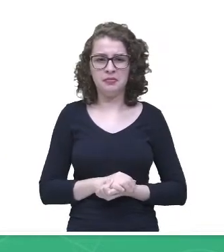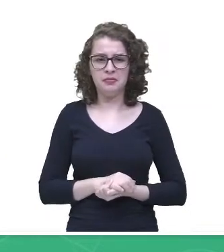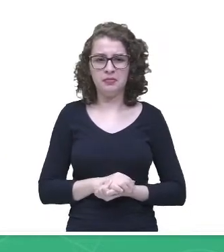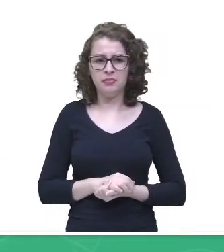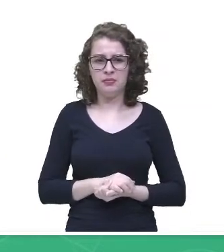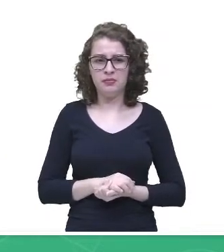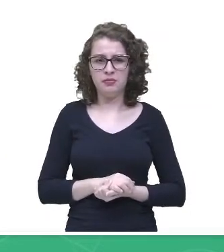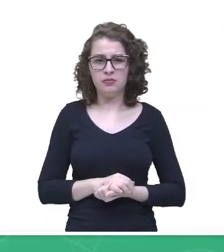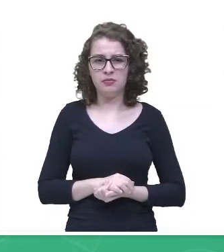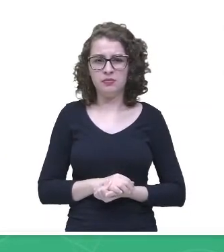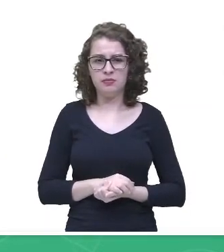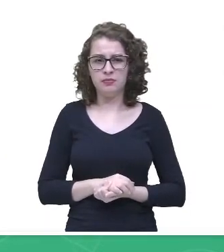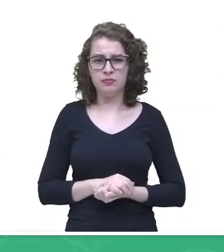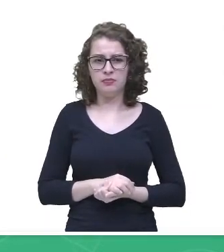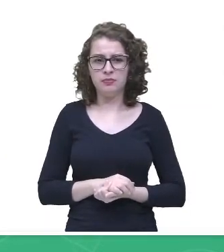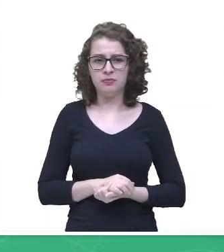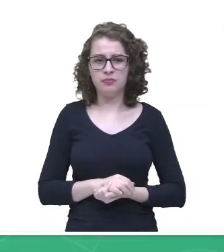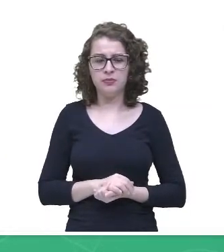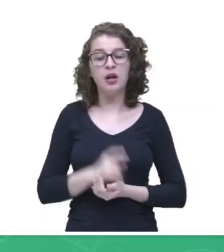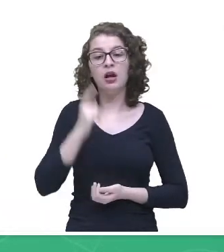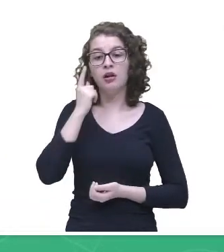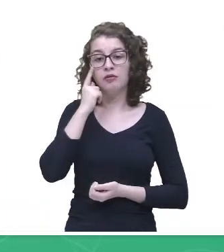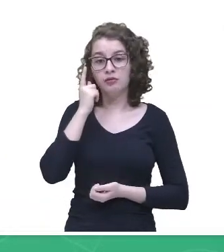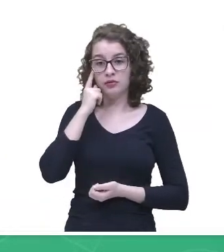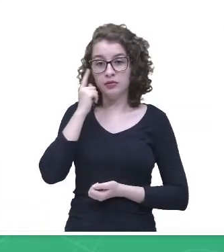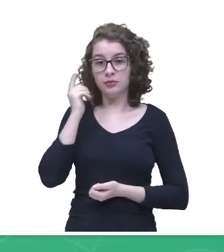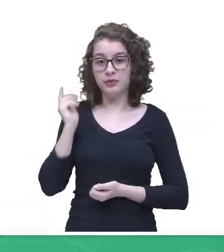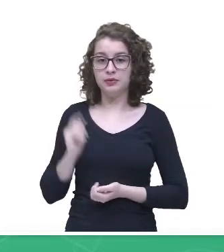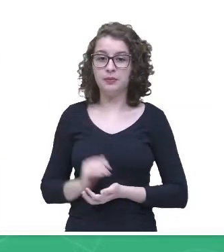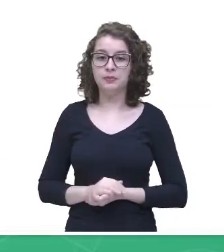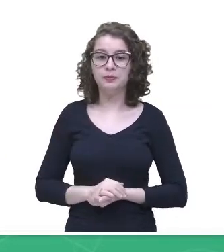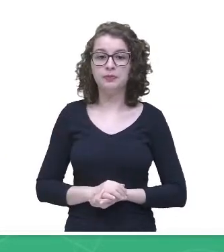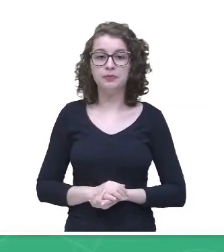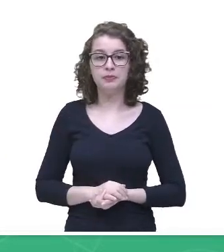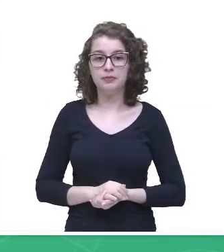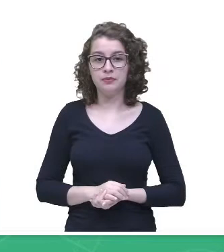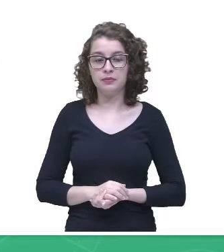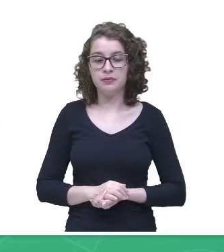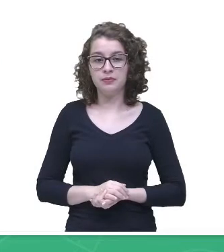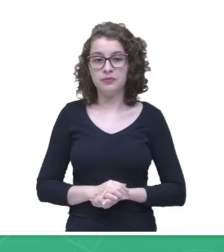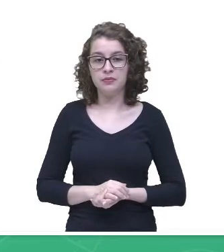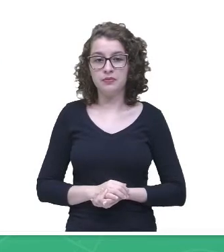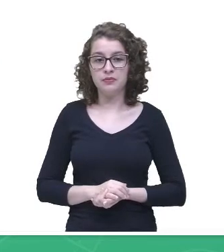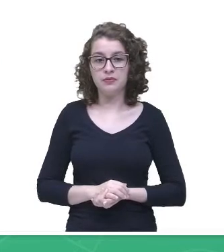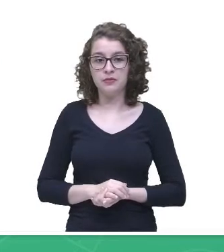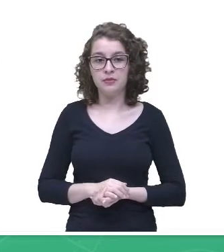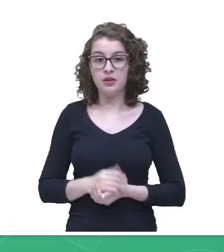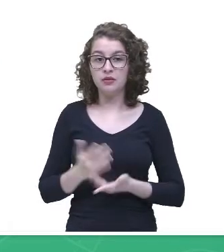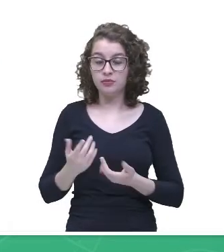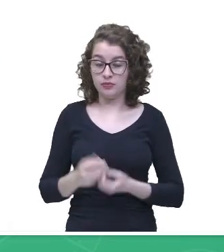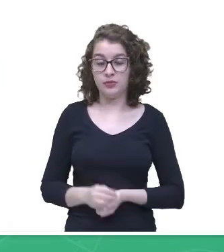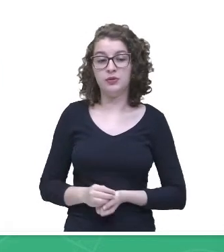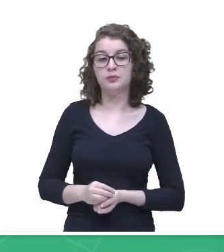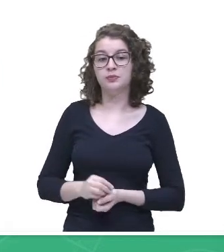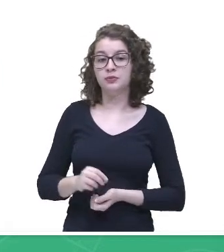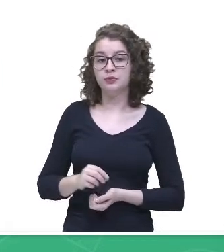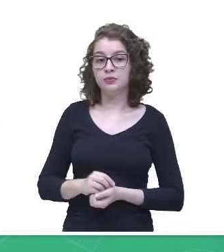nível mundial? Então, vamos verificar o que é uma cidade global. Olha só, vem comigo. Uma cidade global